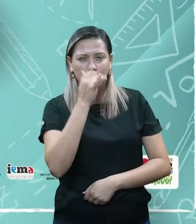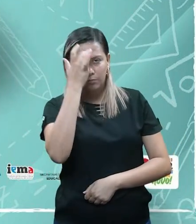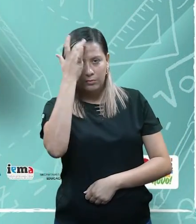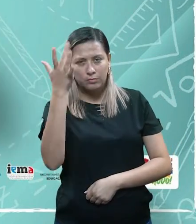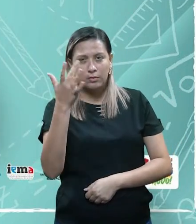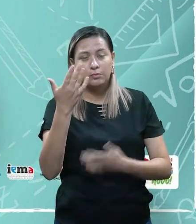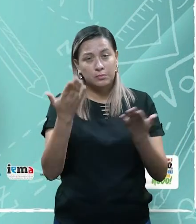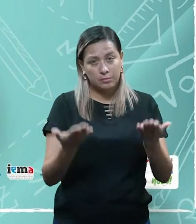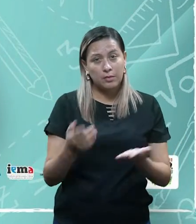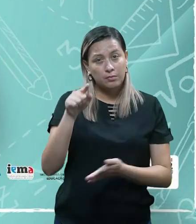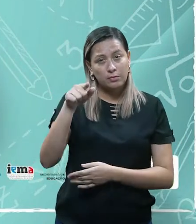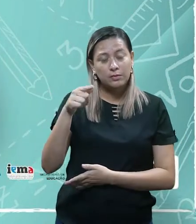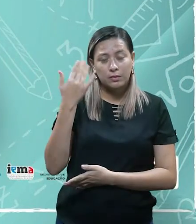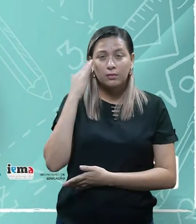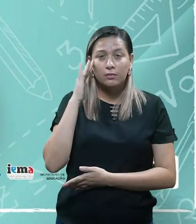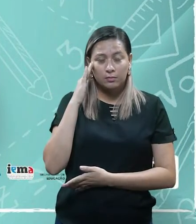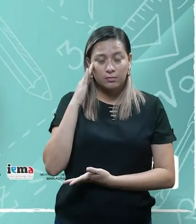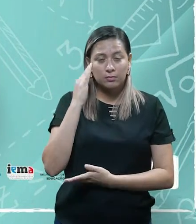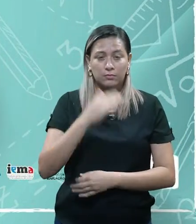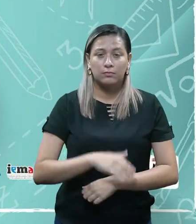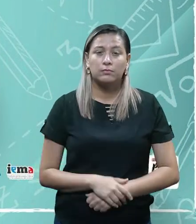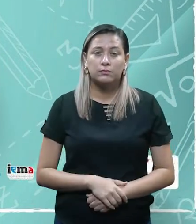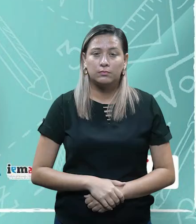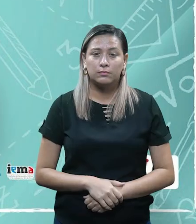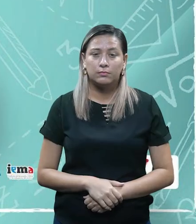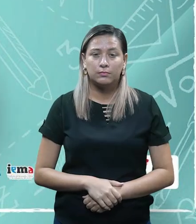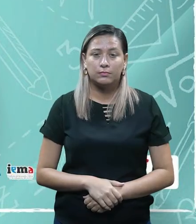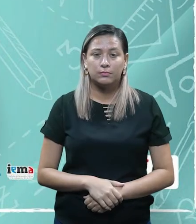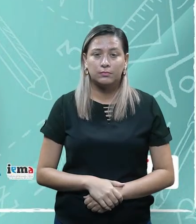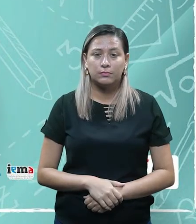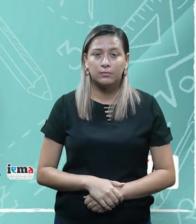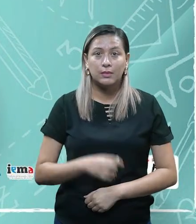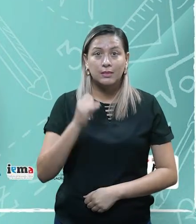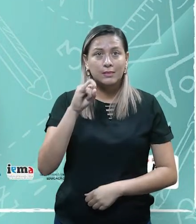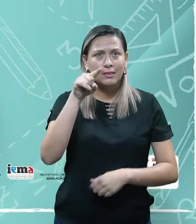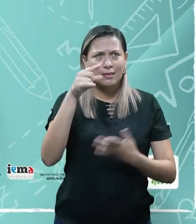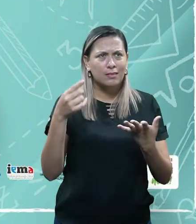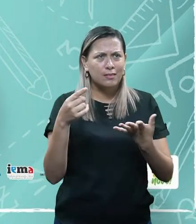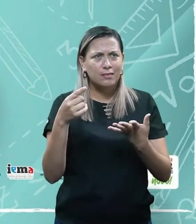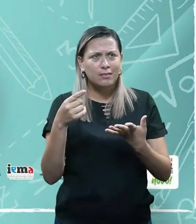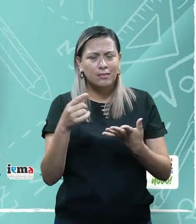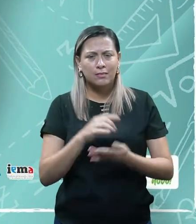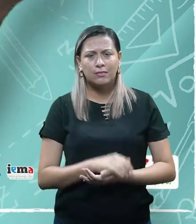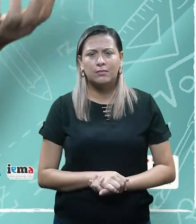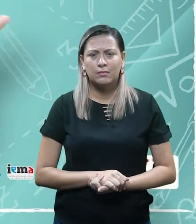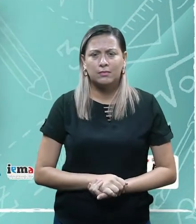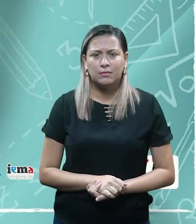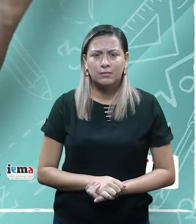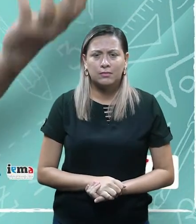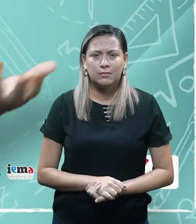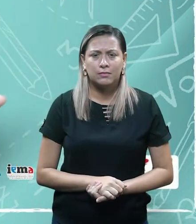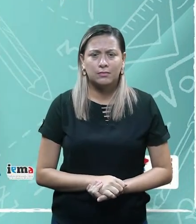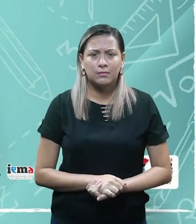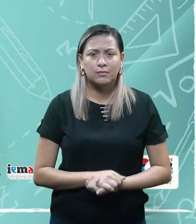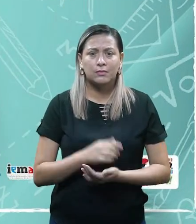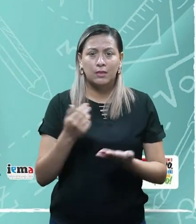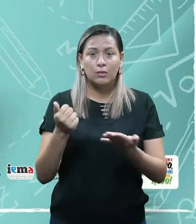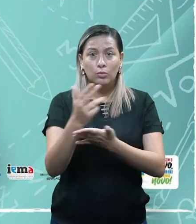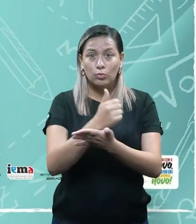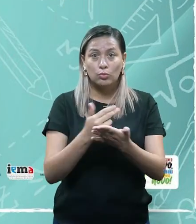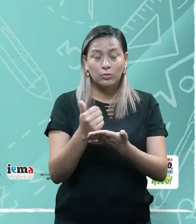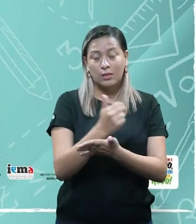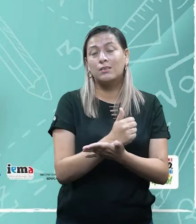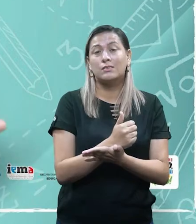entender melhor, mas se não tivesse marcado, você saberia porque é um exemplo fácil, mas num desenho mais